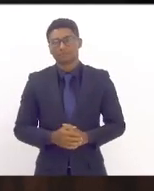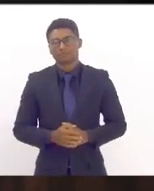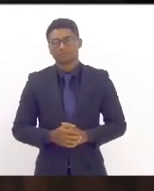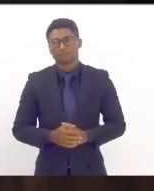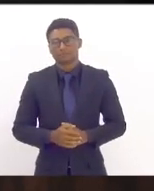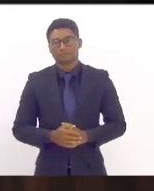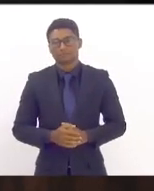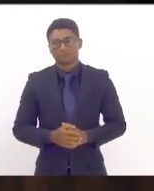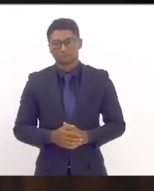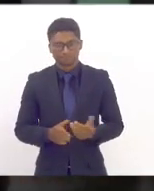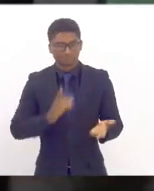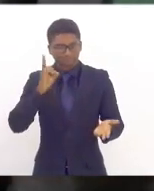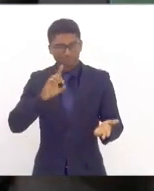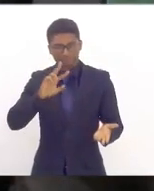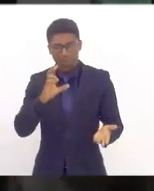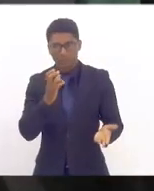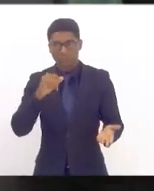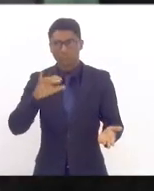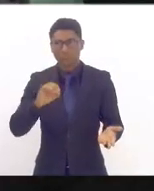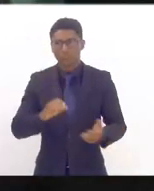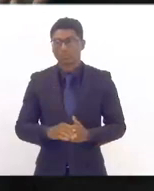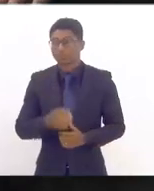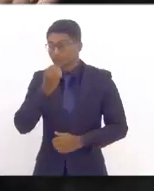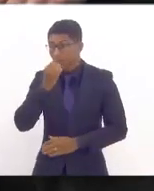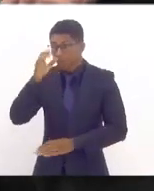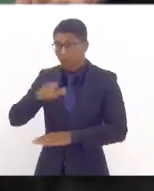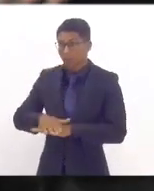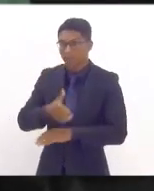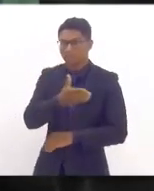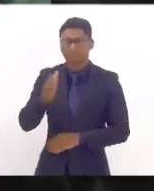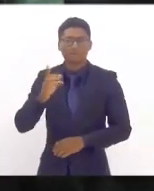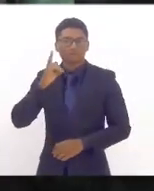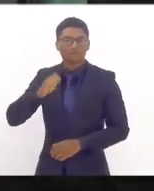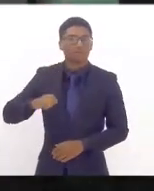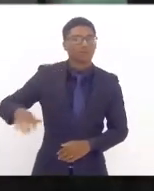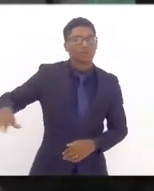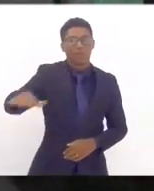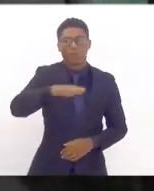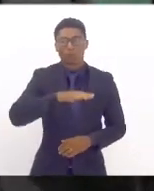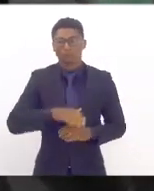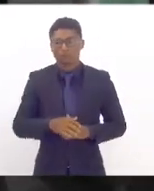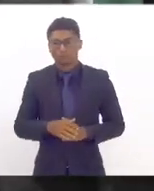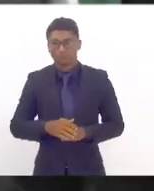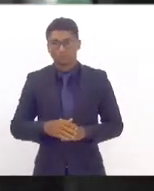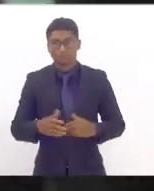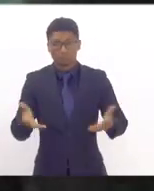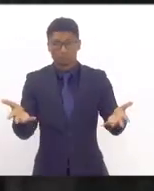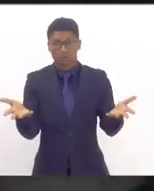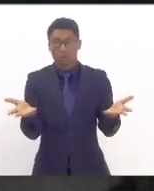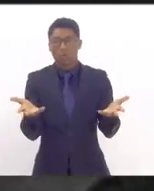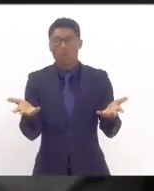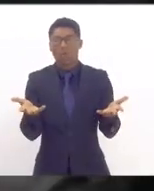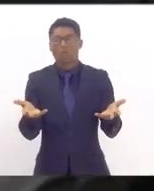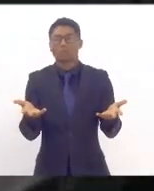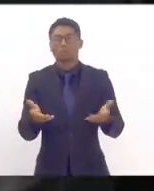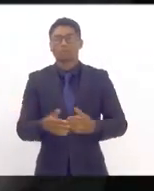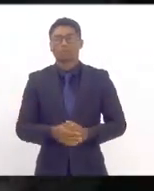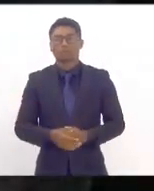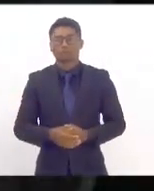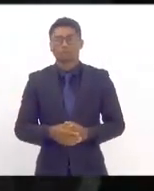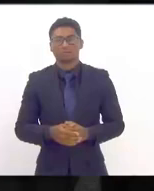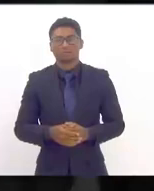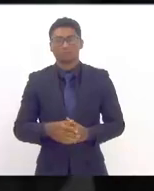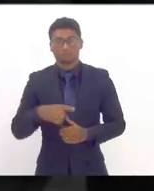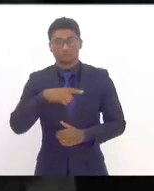Deputado Chico Machado senhor presidente Boa tarde deputados e deputadas nós tivemos hoje uma